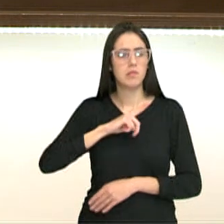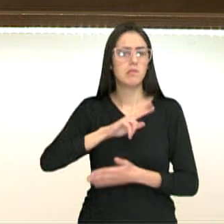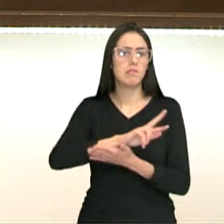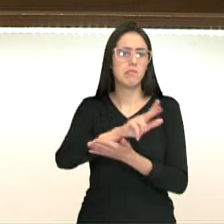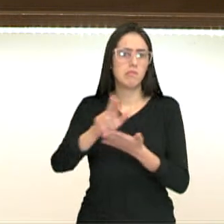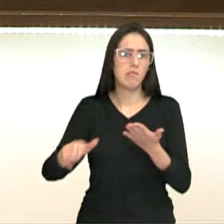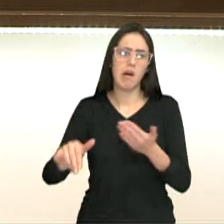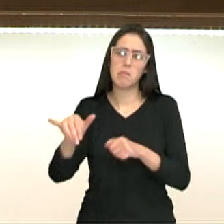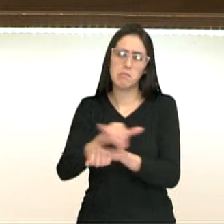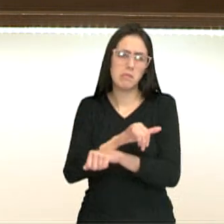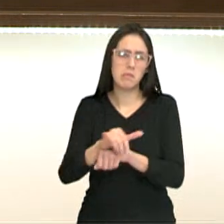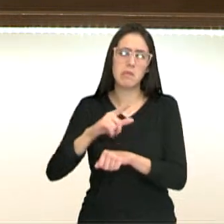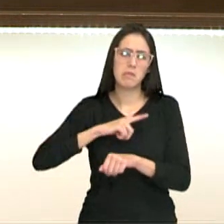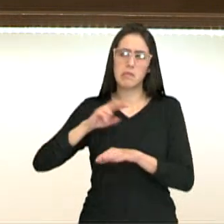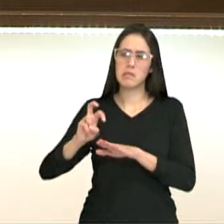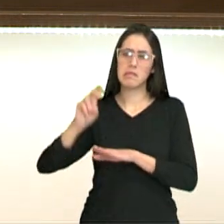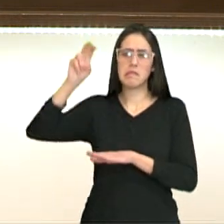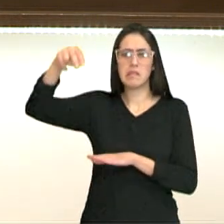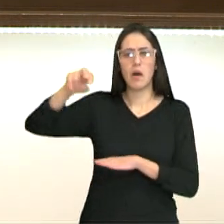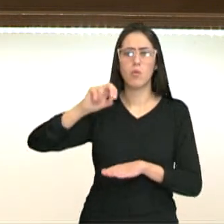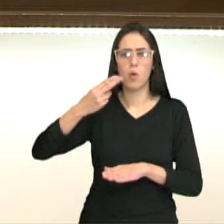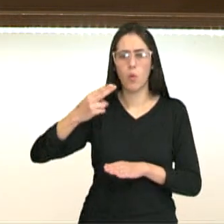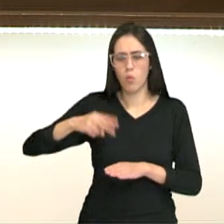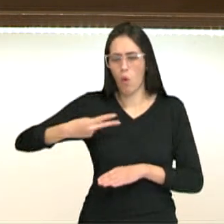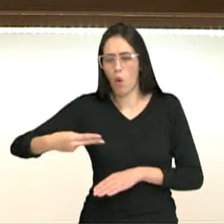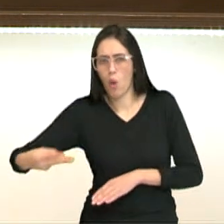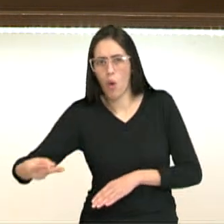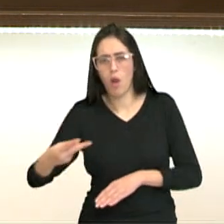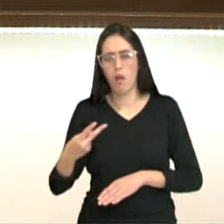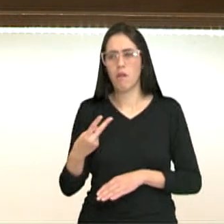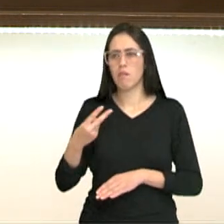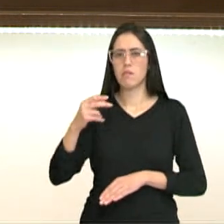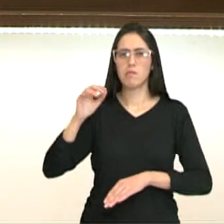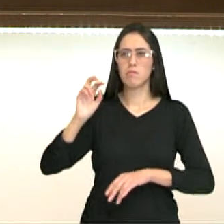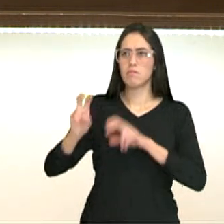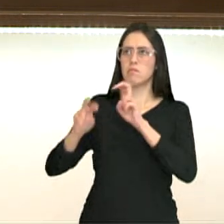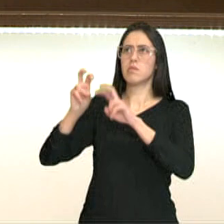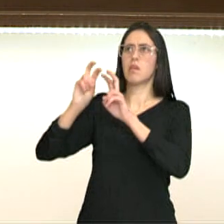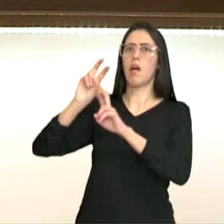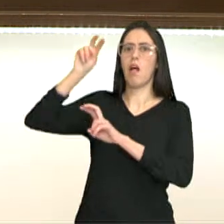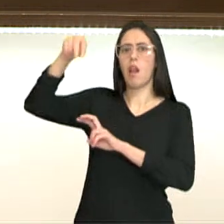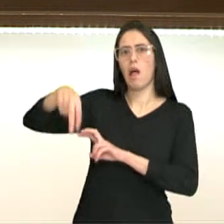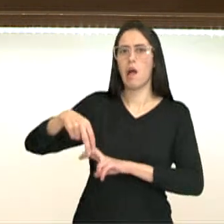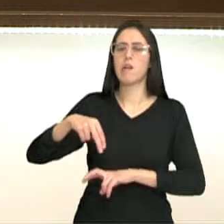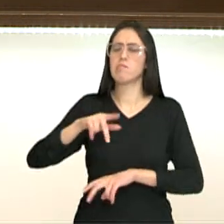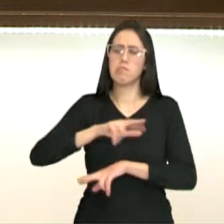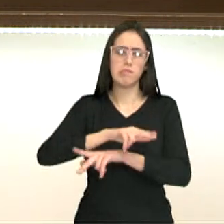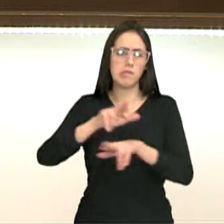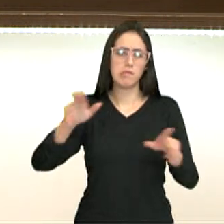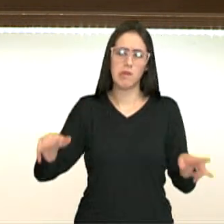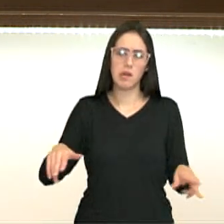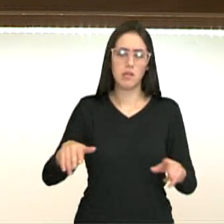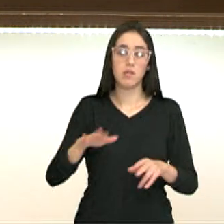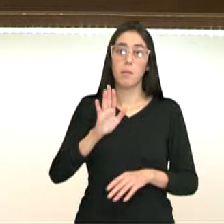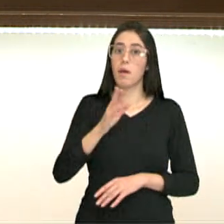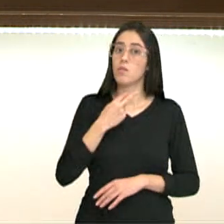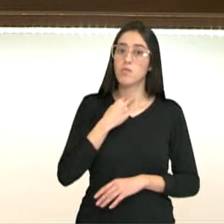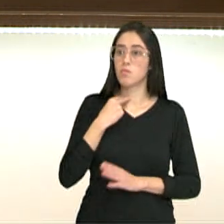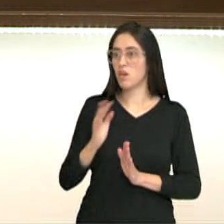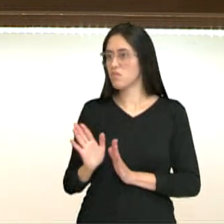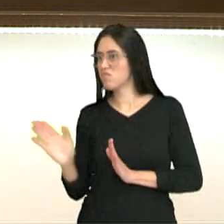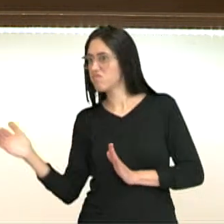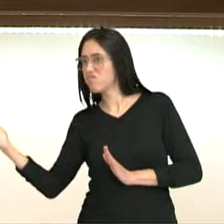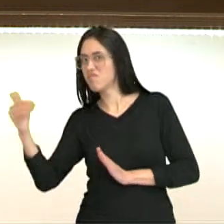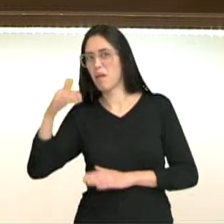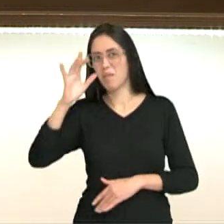como saltos, rolamentos, escaladas, sempre pensando na questão de não desviar o obstáculo. Eu vou transpor